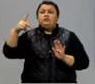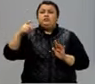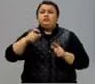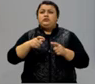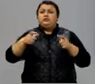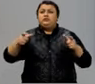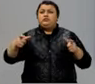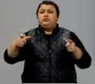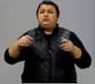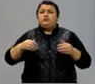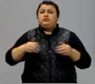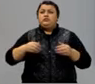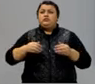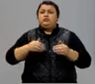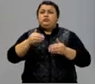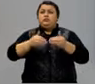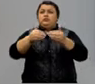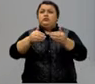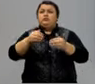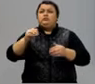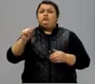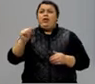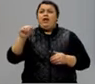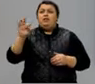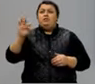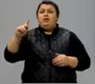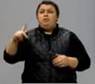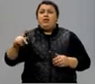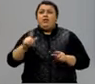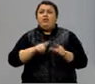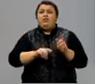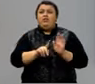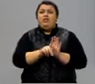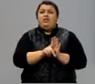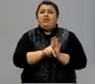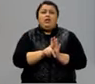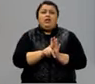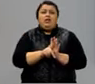C para aumento da integridade dos vasos sanguíneos.